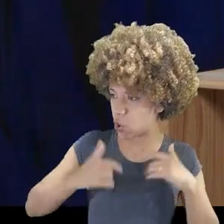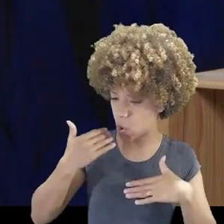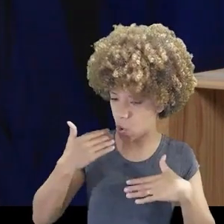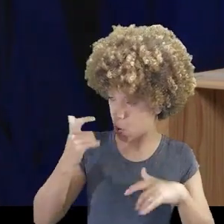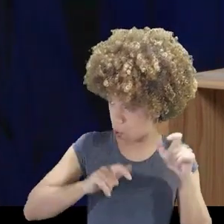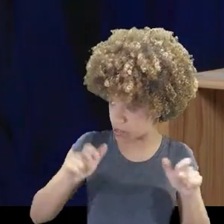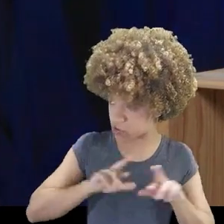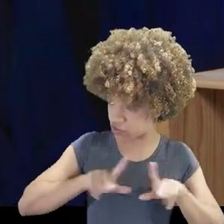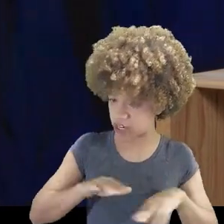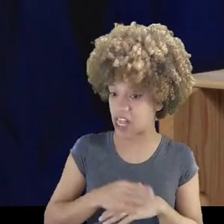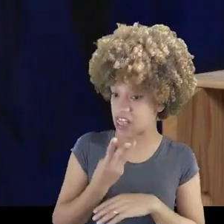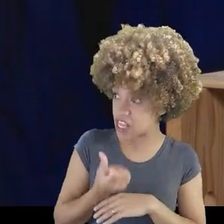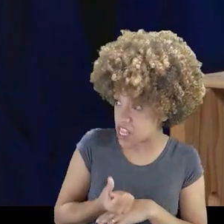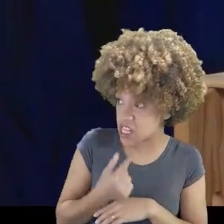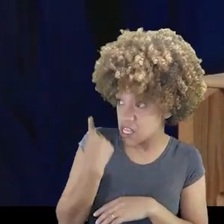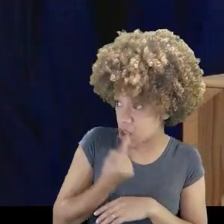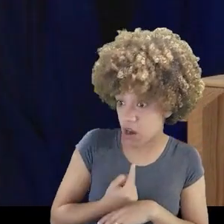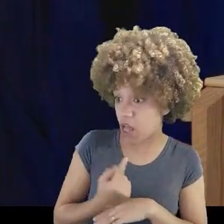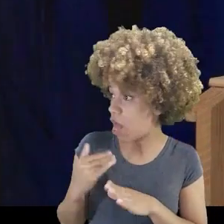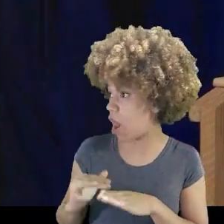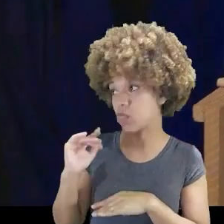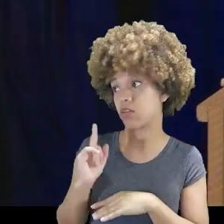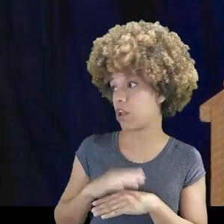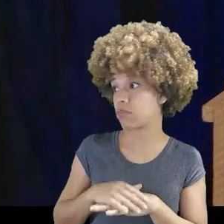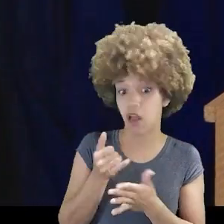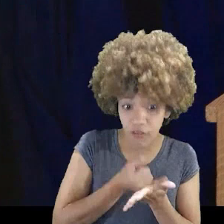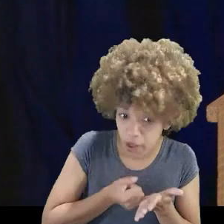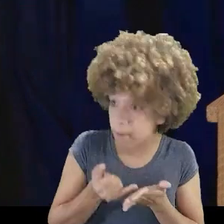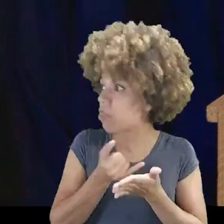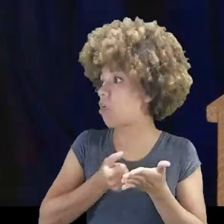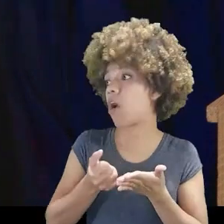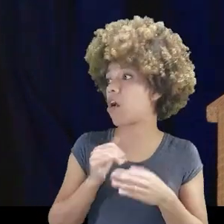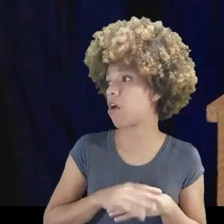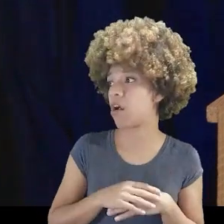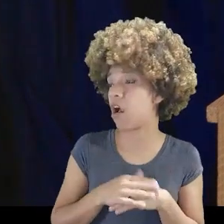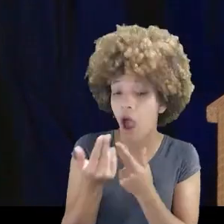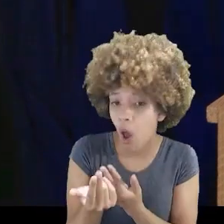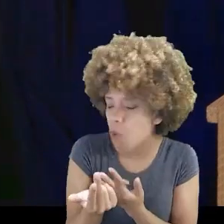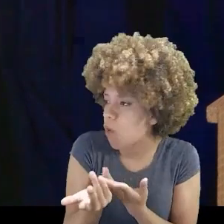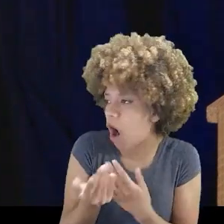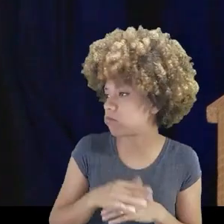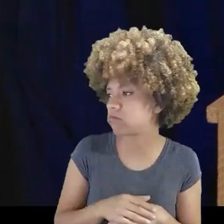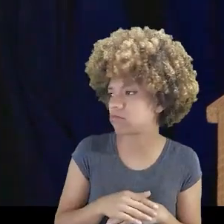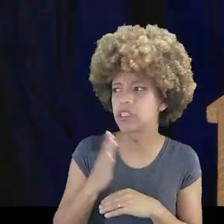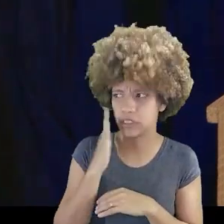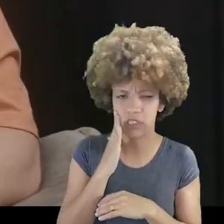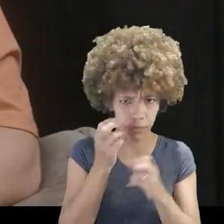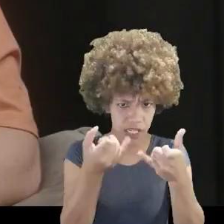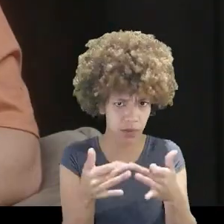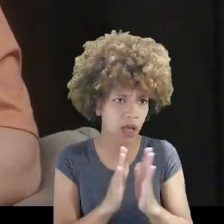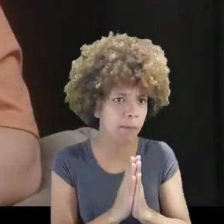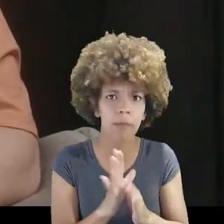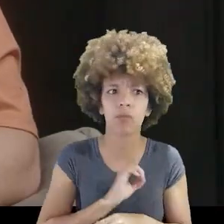36 horas para sair ela e não quer se velho Ela vai para droga Essa é a mesma coisa assim você tô sabendo